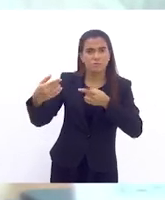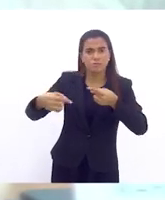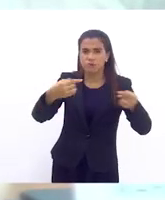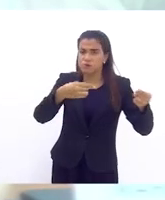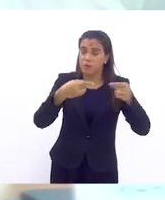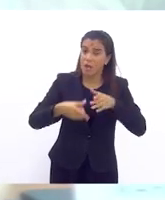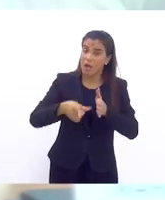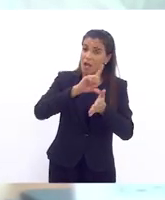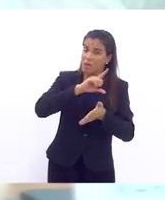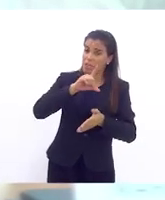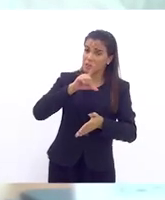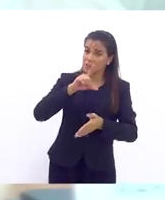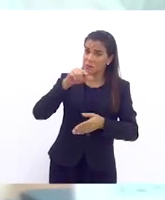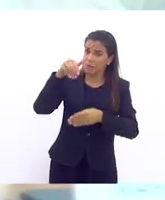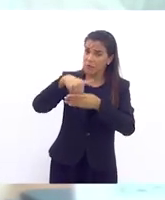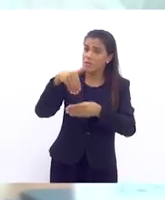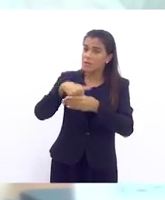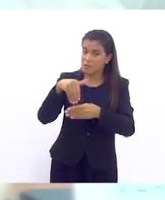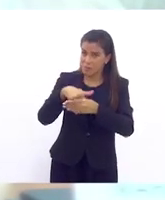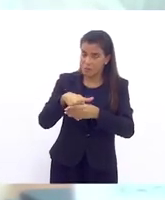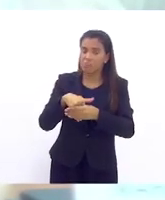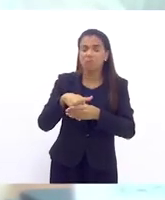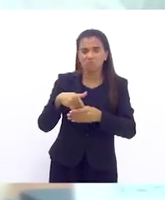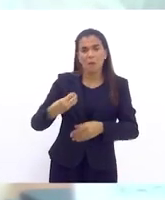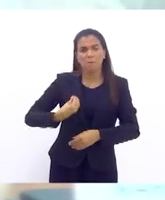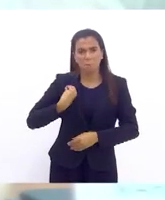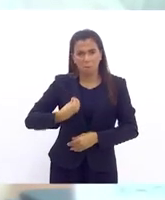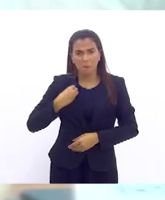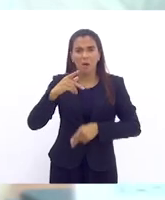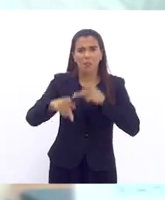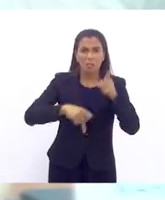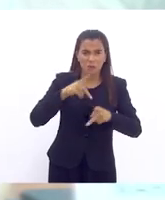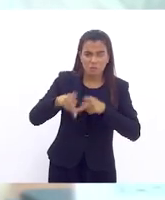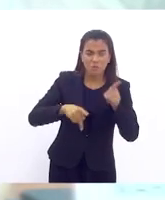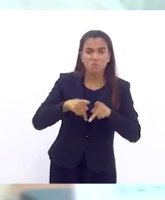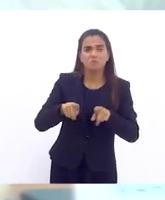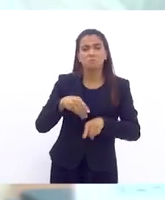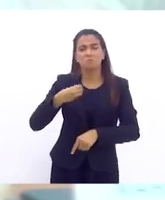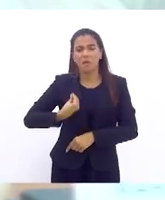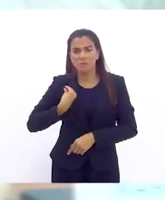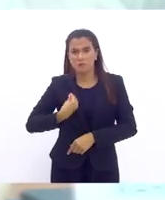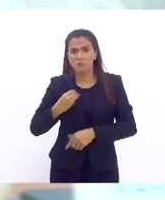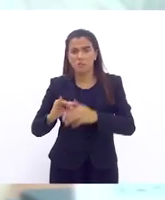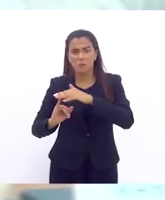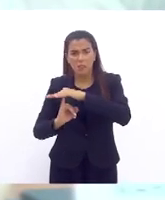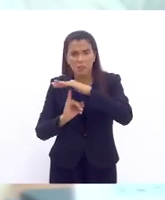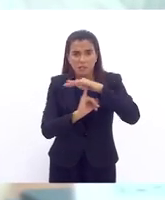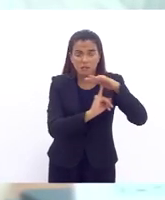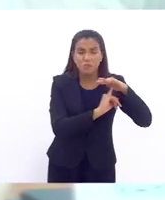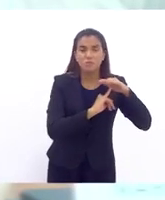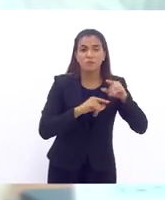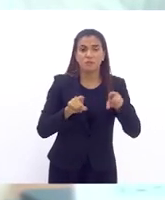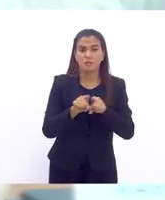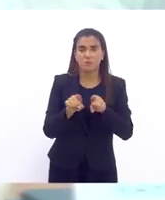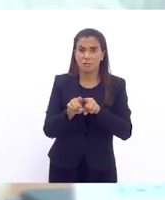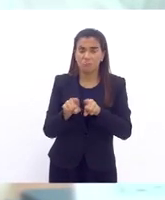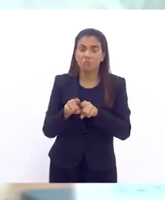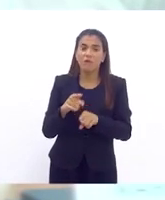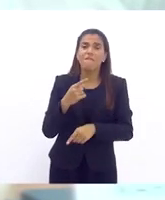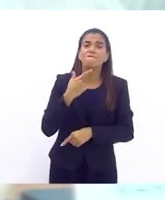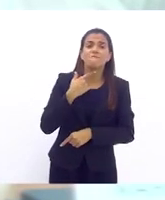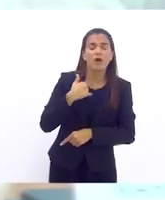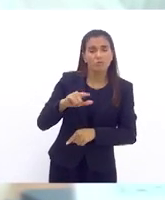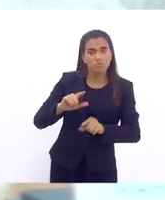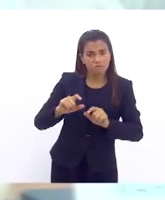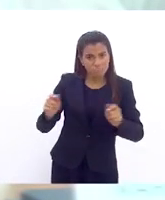da votação é aberto para discussão com a participação Popular com a participação das entidades que que se sentirem habilitadas